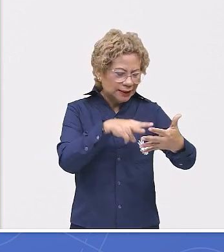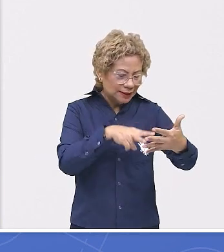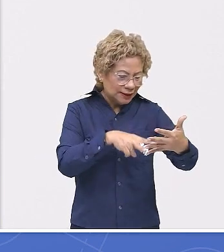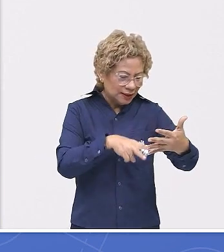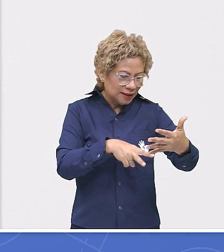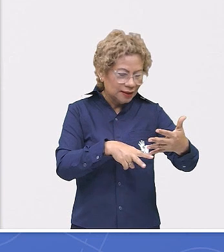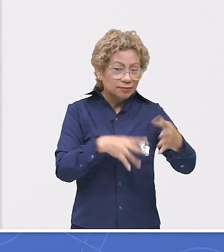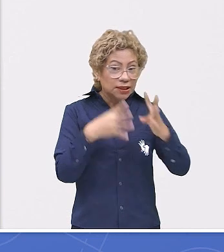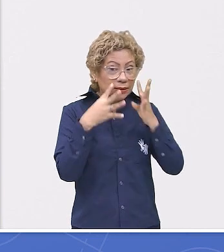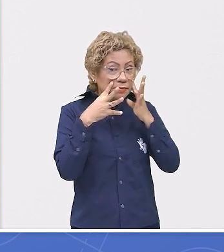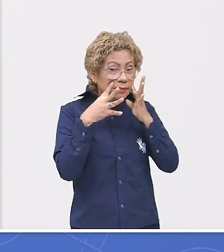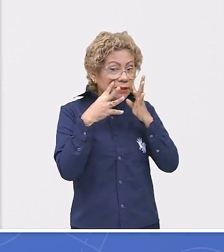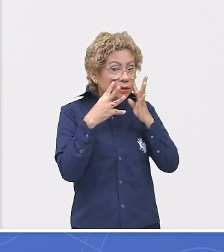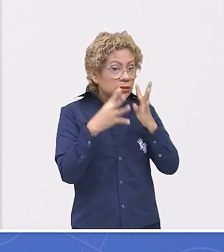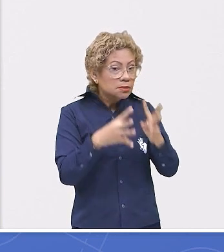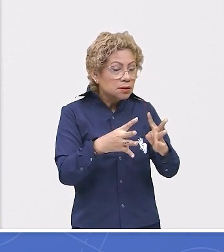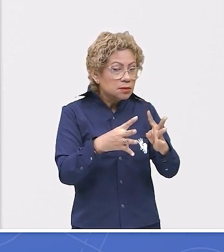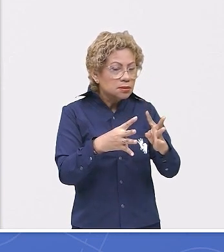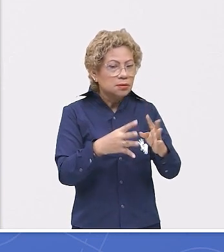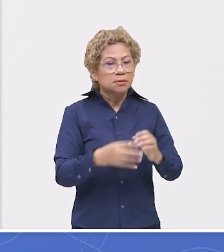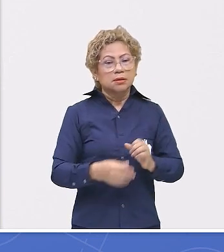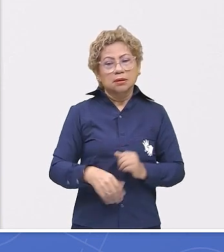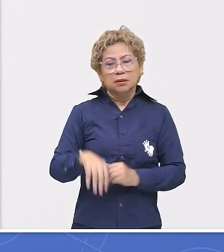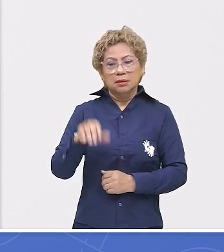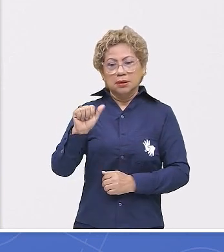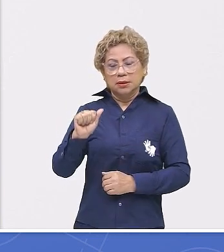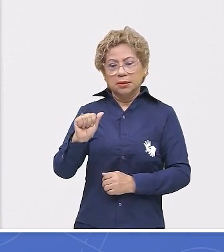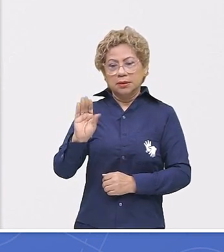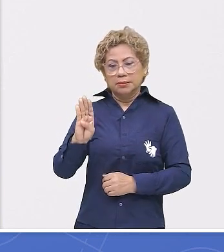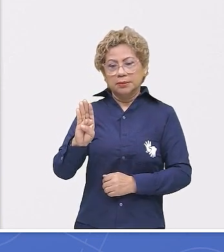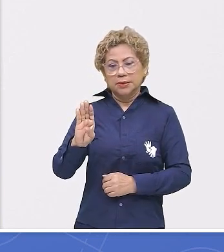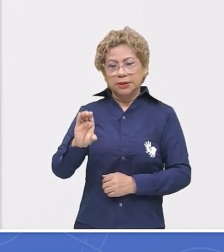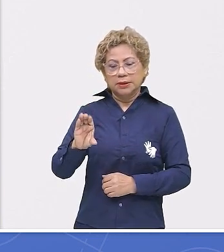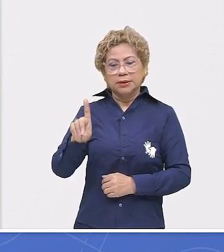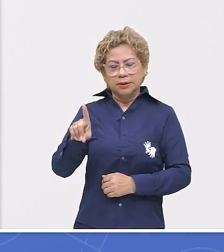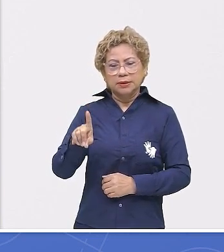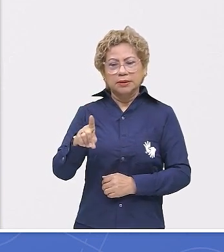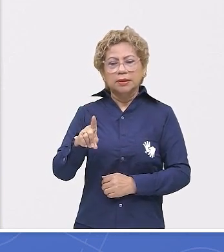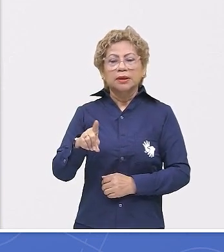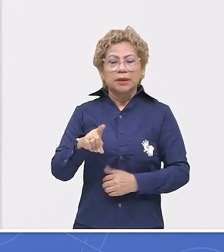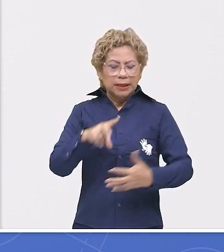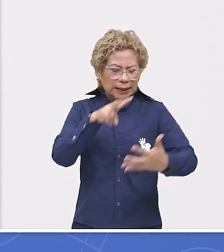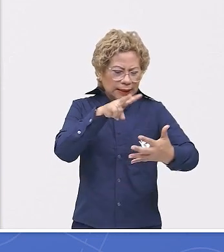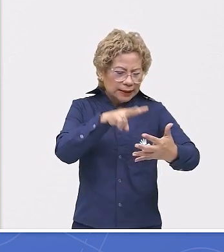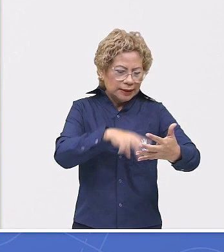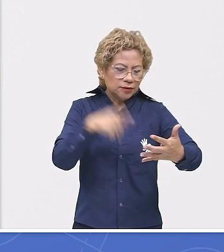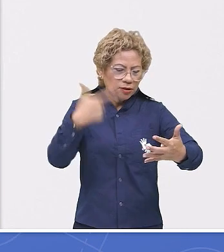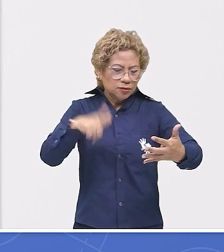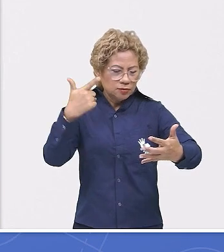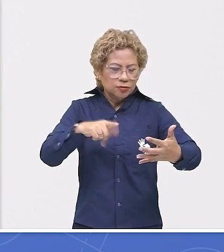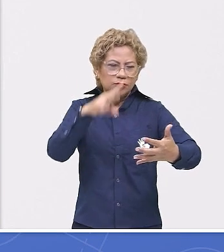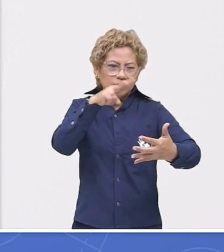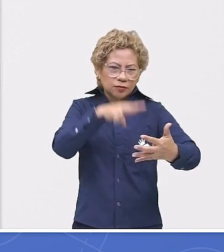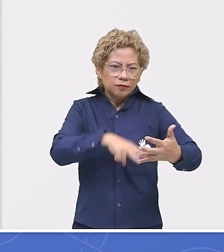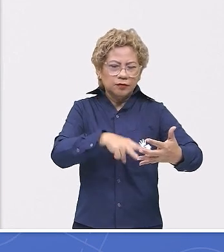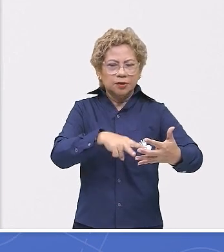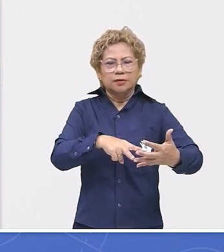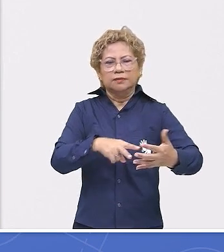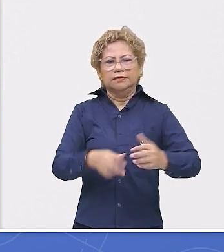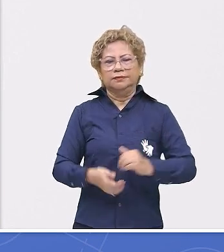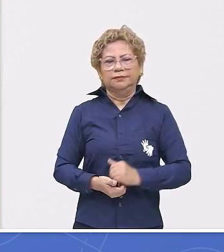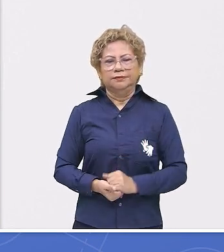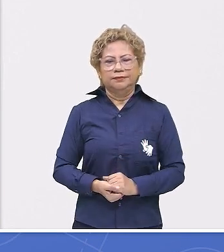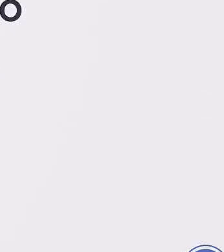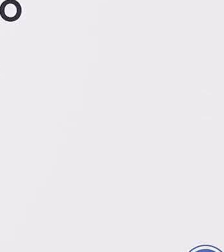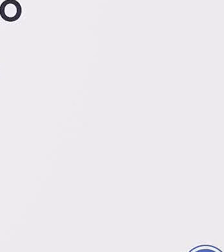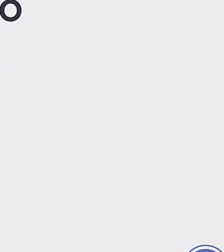B, C ou C e a questão de número 2, tá certo, gente? Leiam com calma, leiam com atenção, daqui a pouco eu quero a participação de vocês.